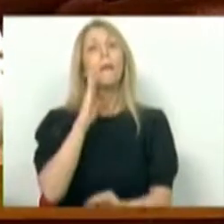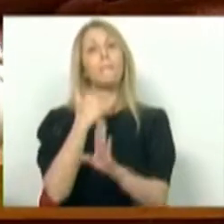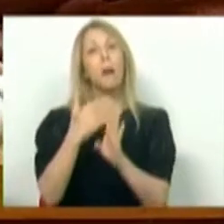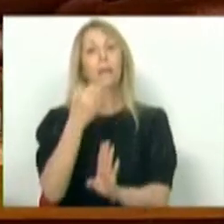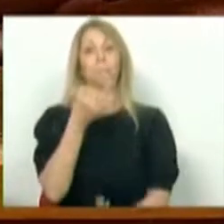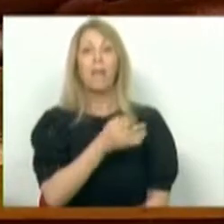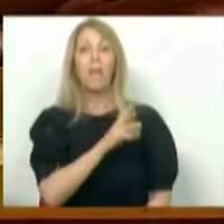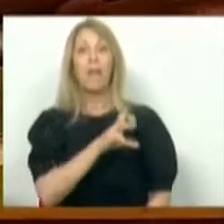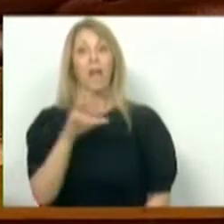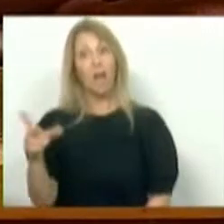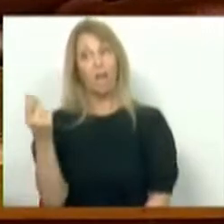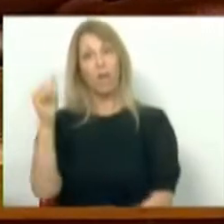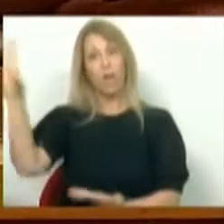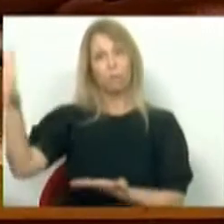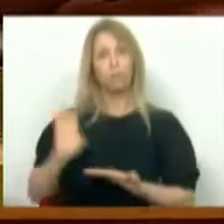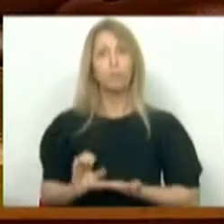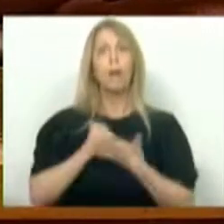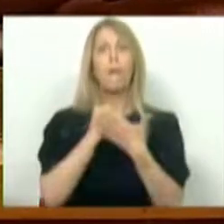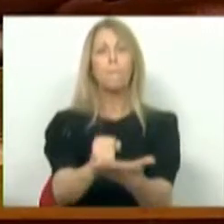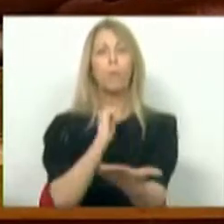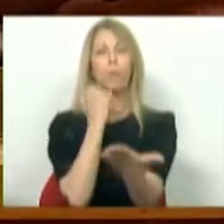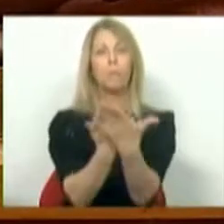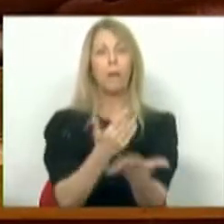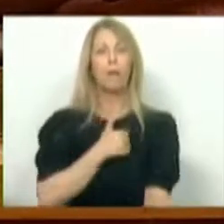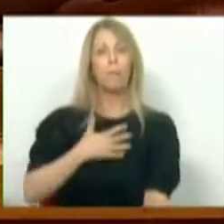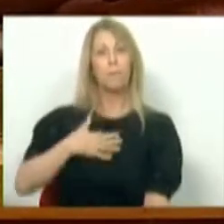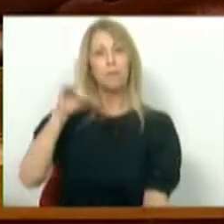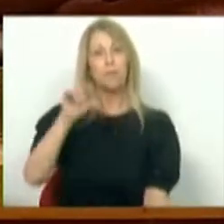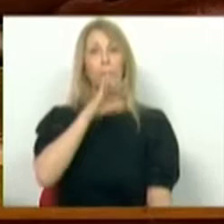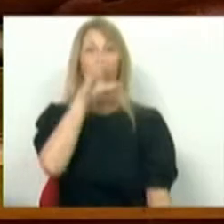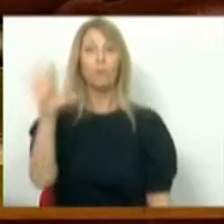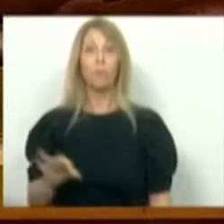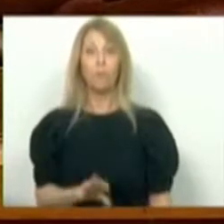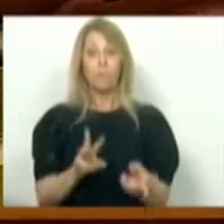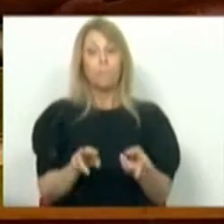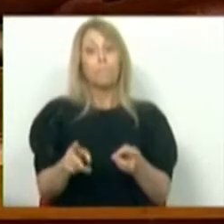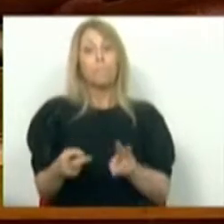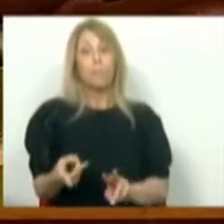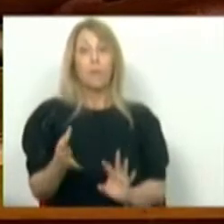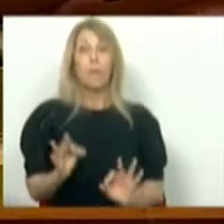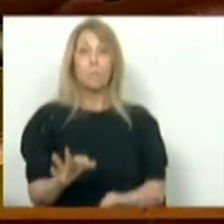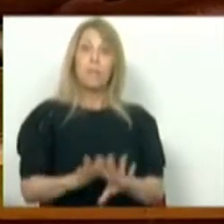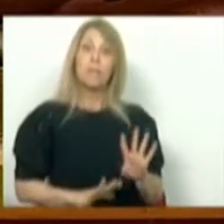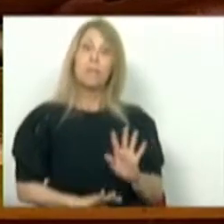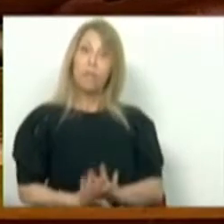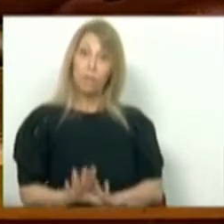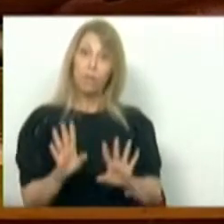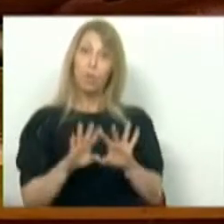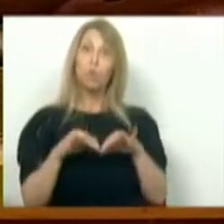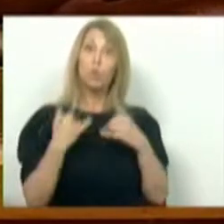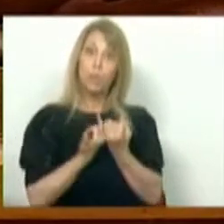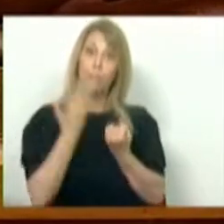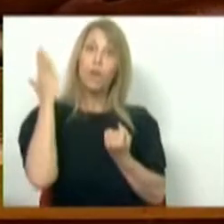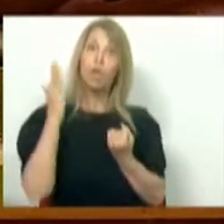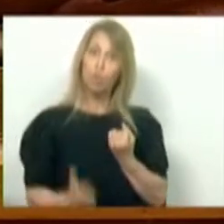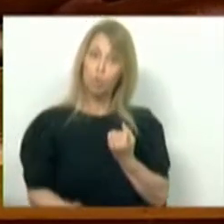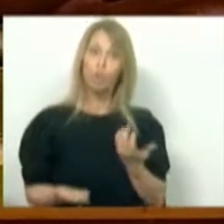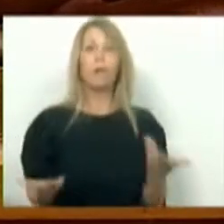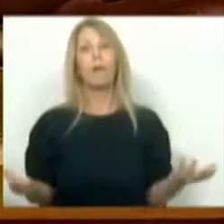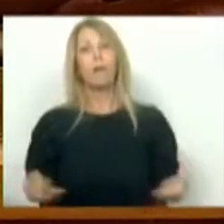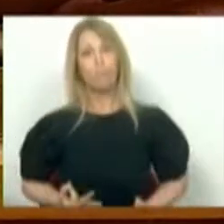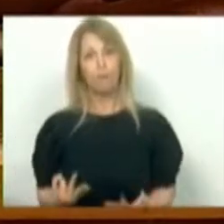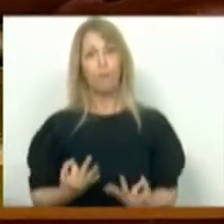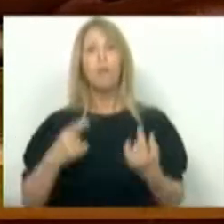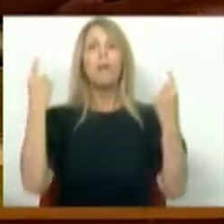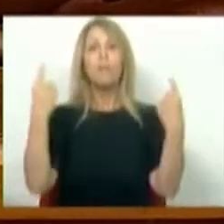do PRR para apoiar empresas e famílias numa transição que tem que ser feita de forma socialmente justa. Temos